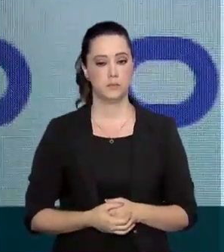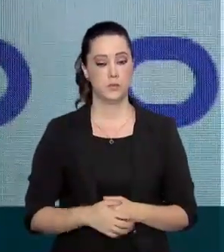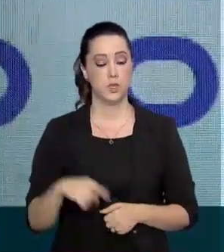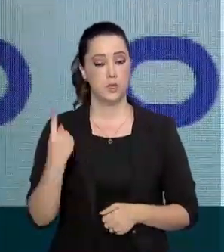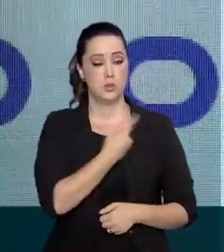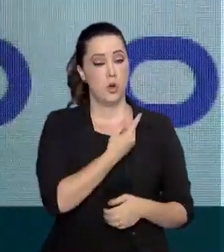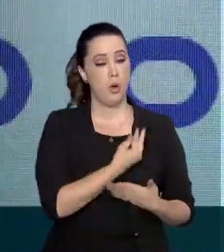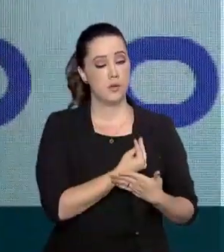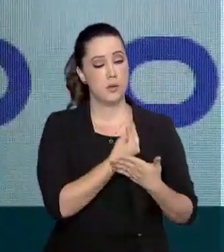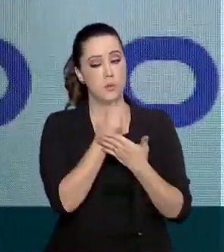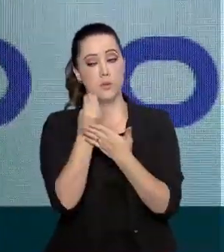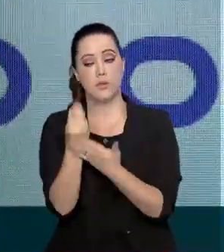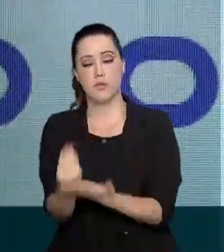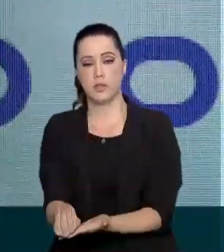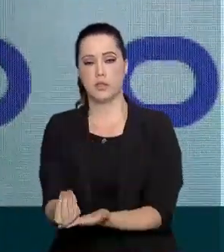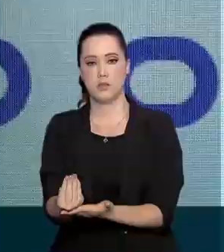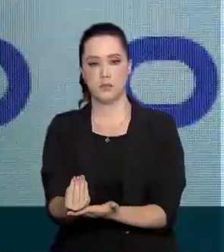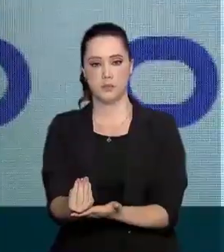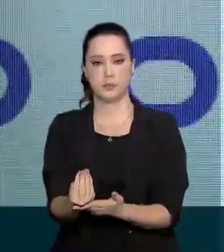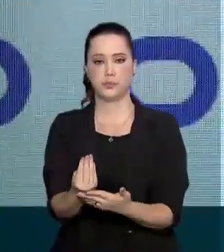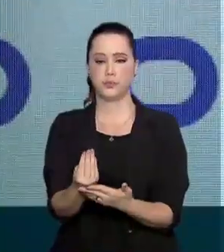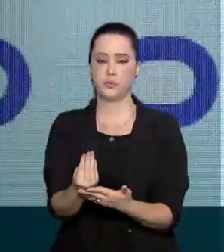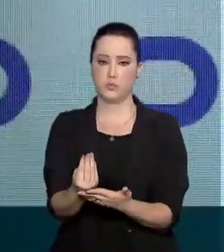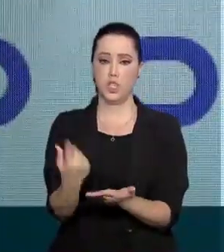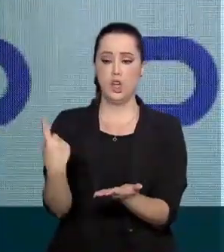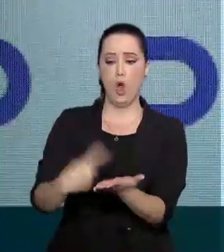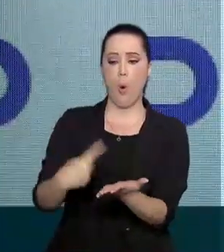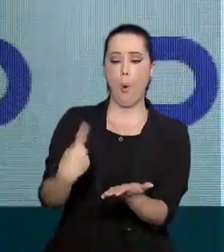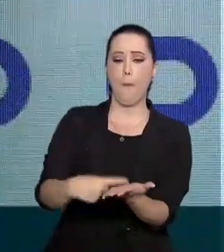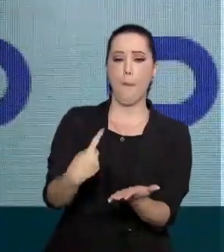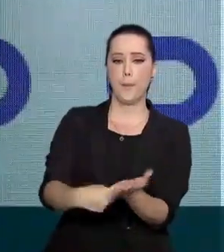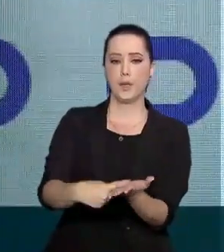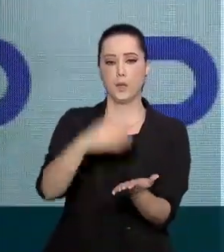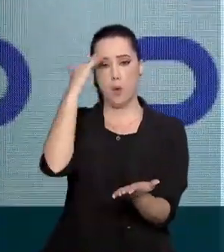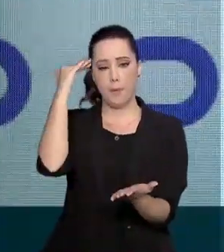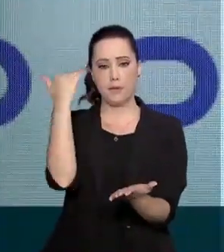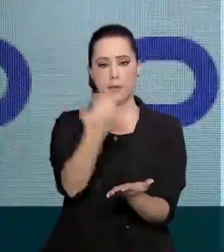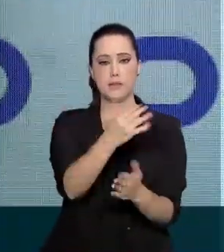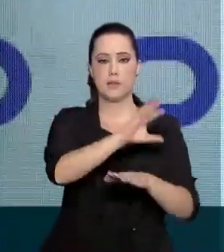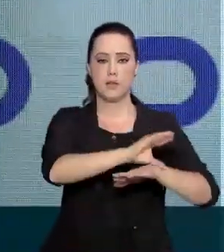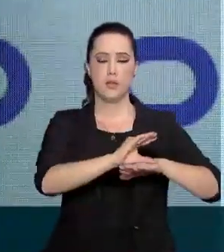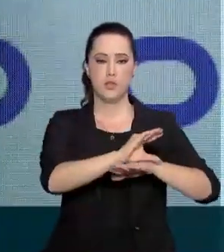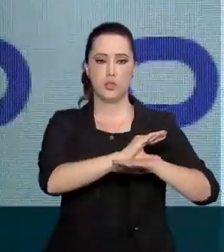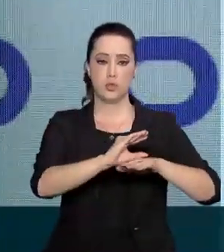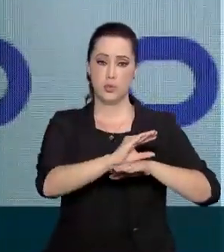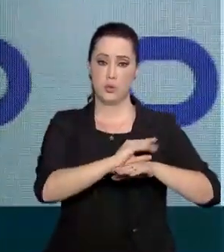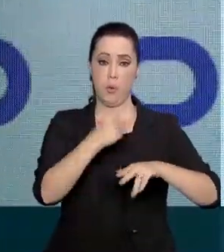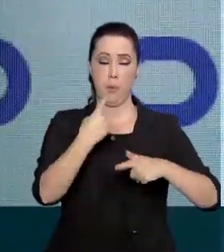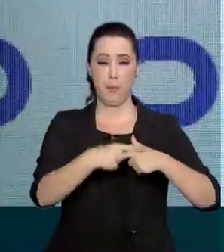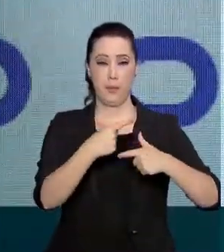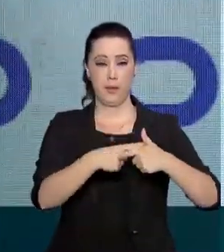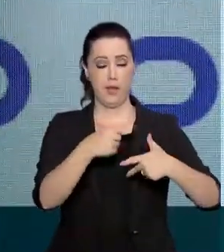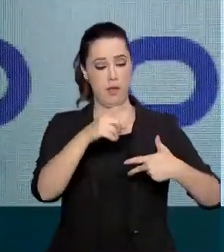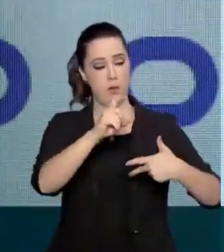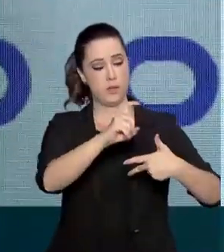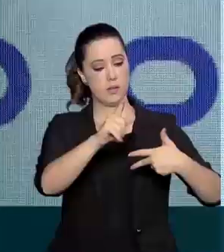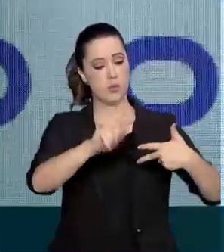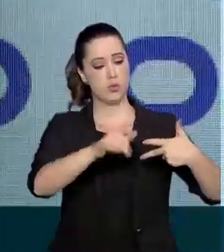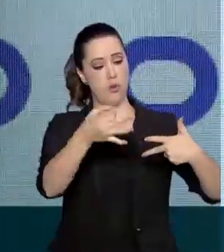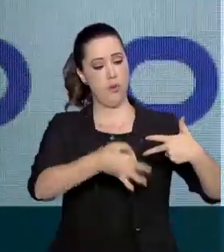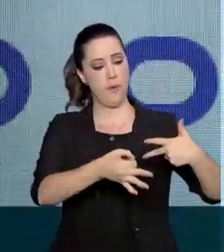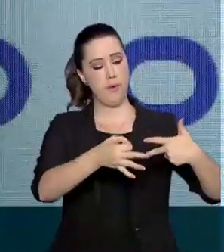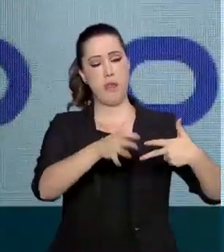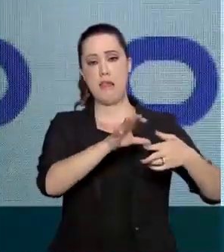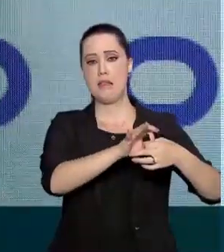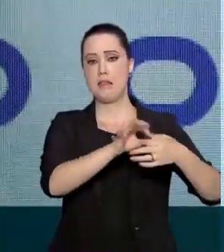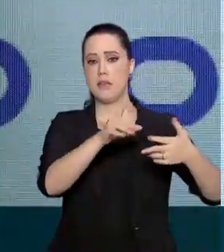Nós estamos cumprindo o que diz a nossa Constituição na independência dos poderes. O